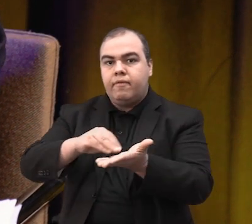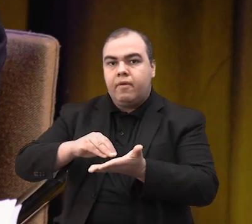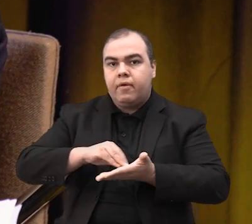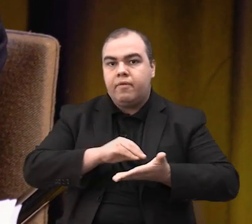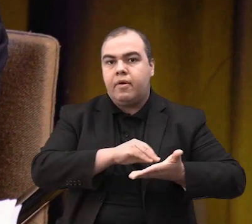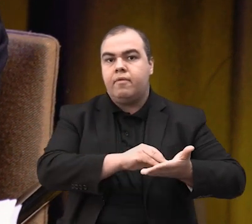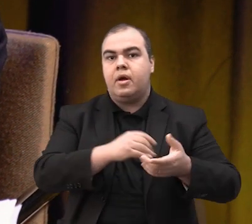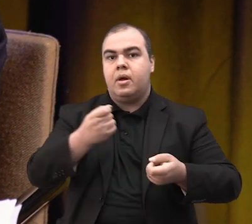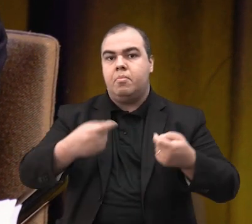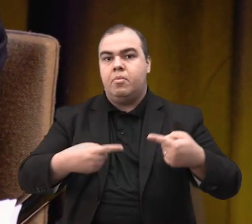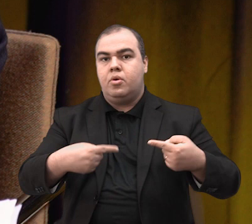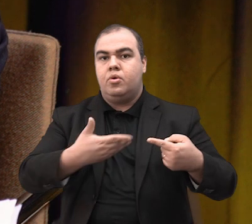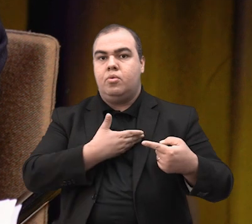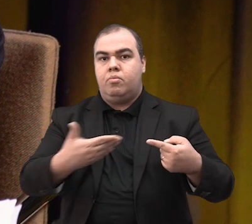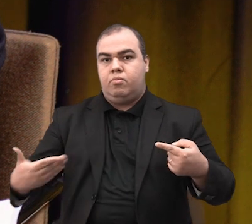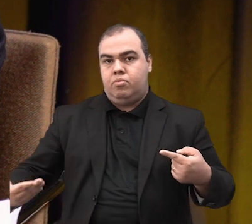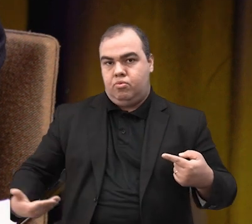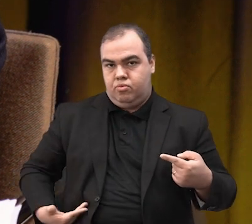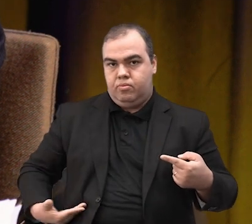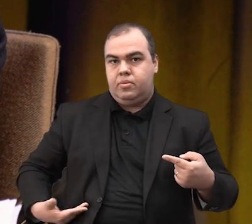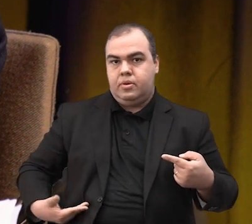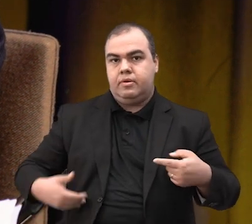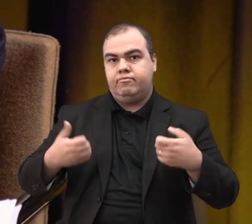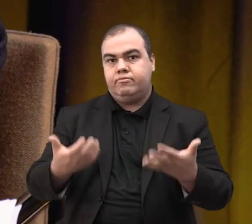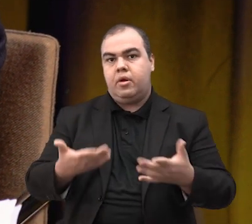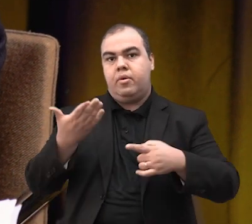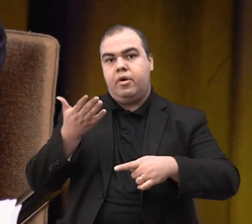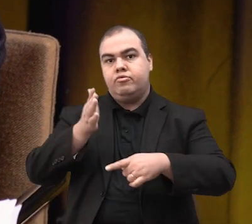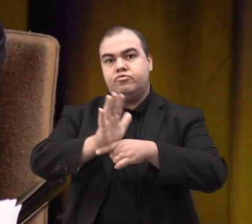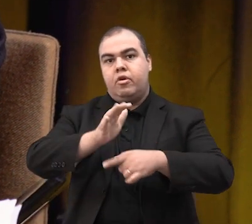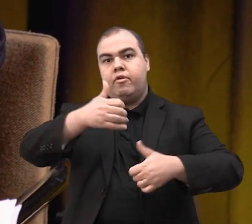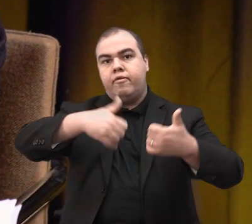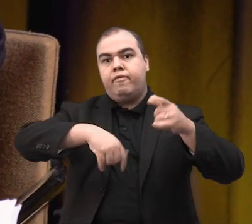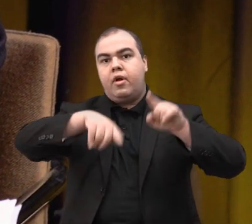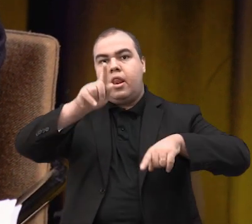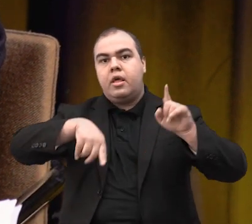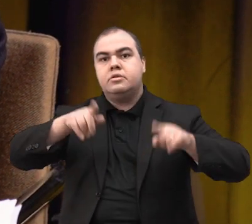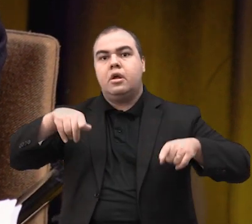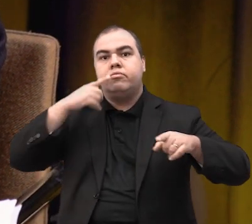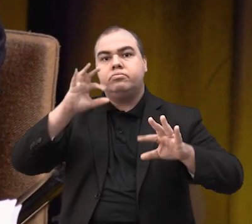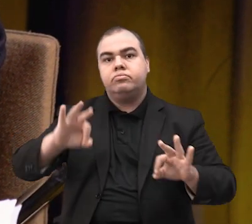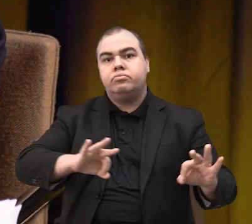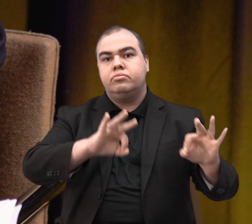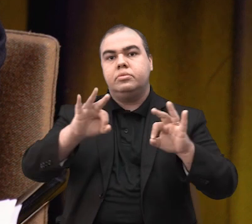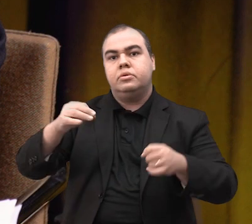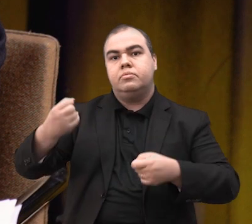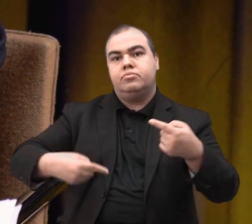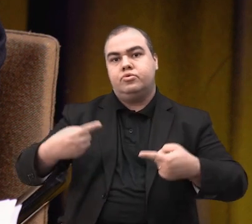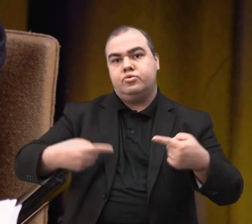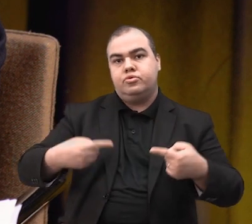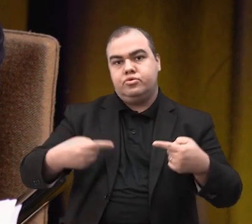na execução da política pública e contribuir com o processo de avaliação de monitoramento e aprimoramento da política